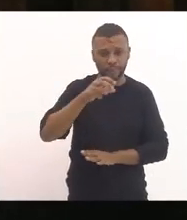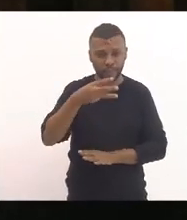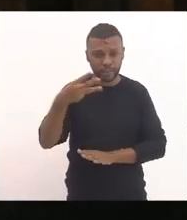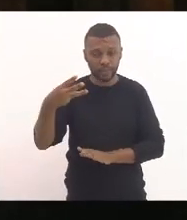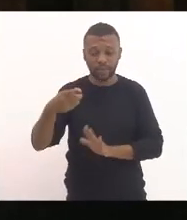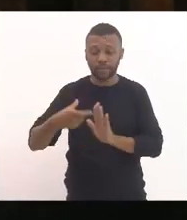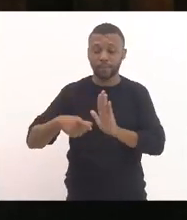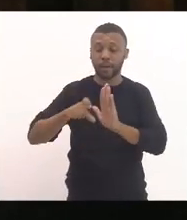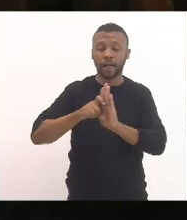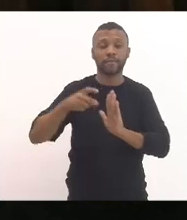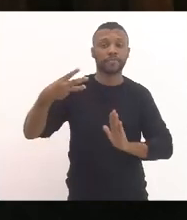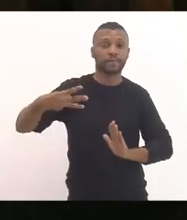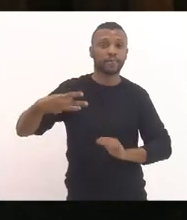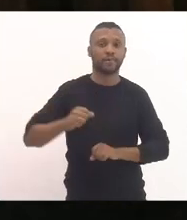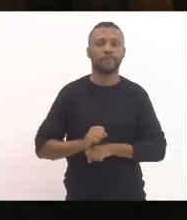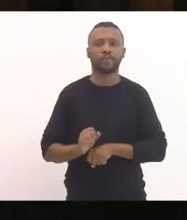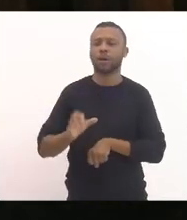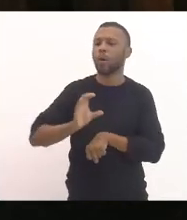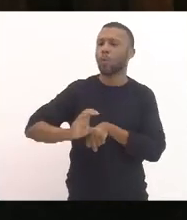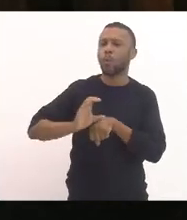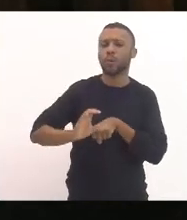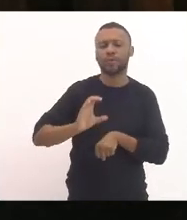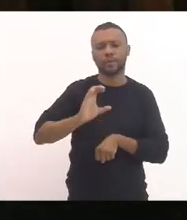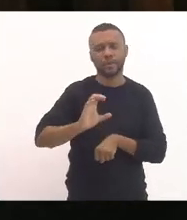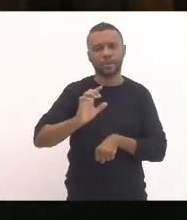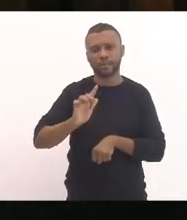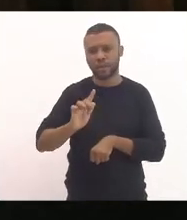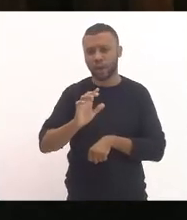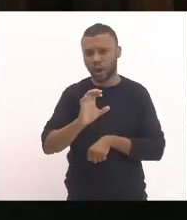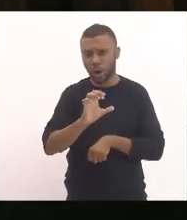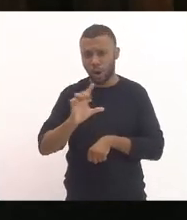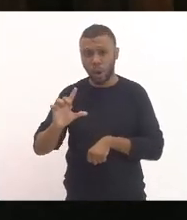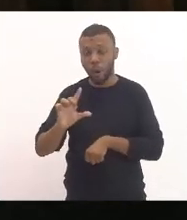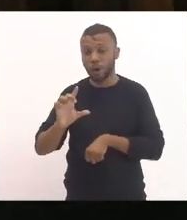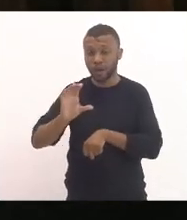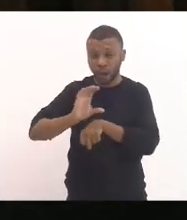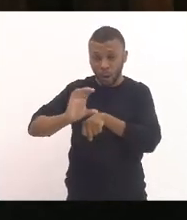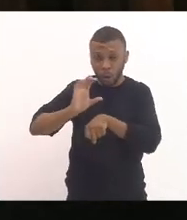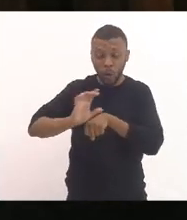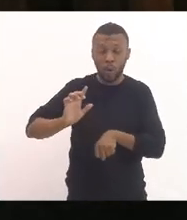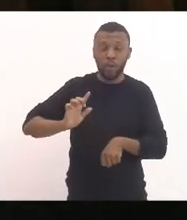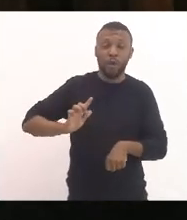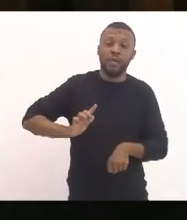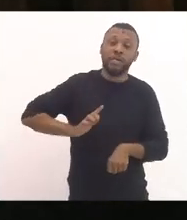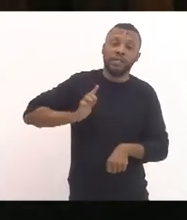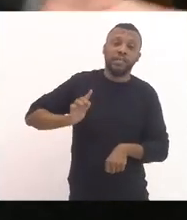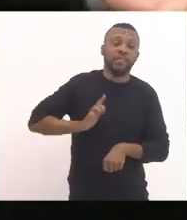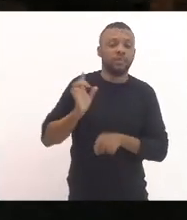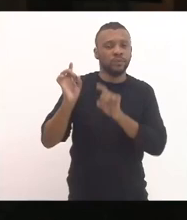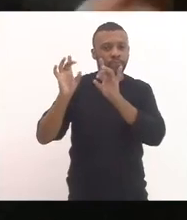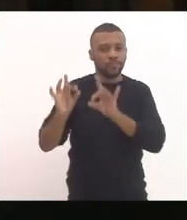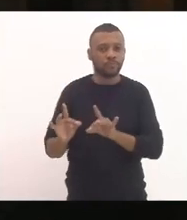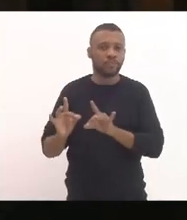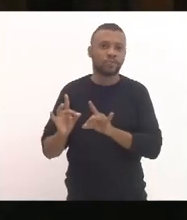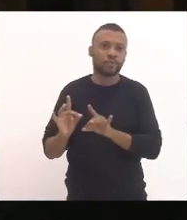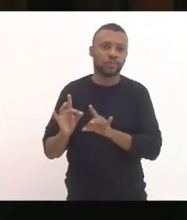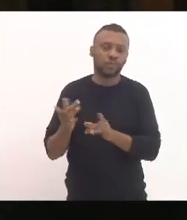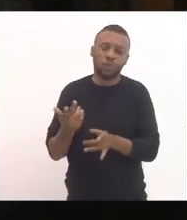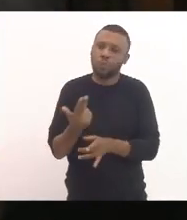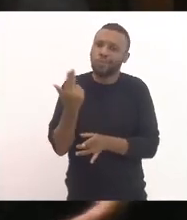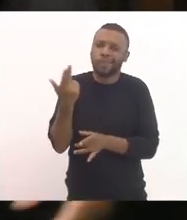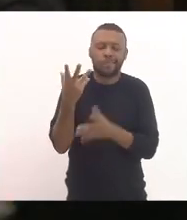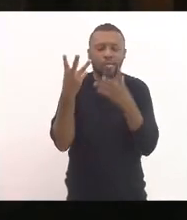parágrafo ter e o curso seja com que é o curso de especialização de gestão de comissário de polícia isso não pode ser esquecido